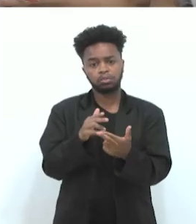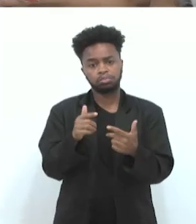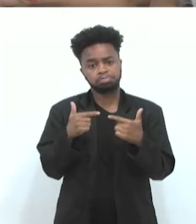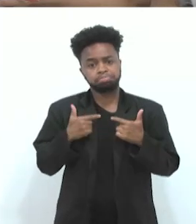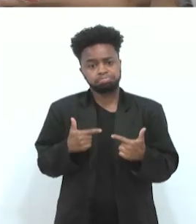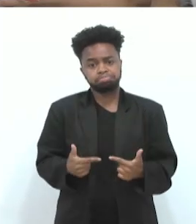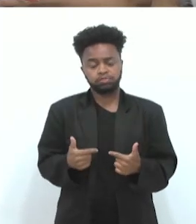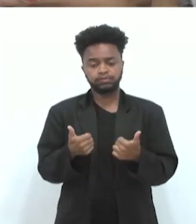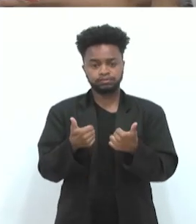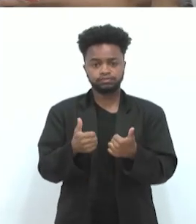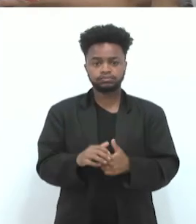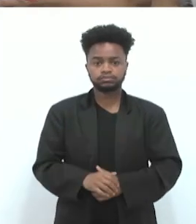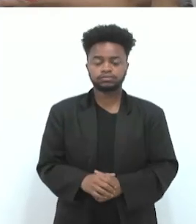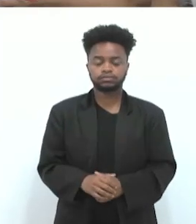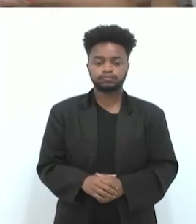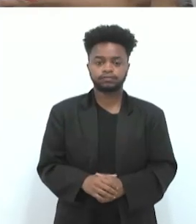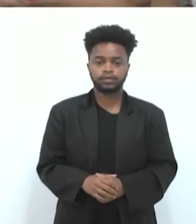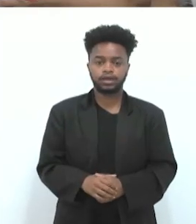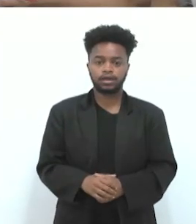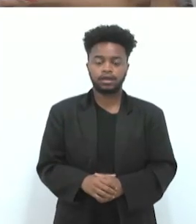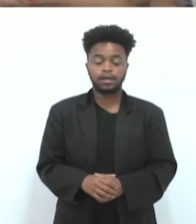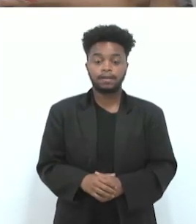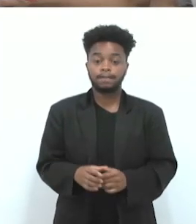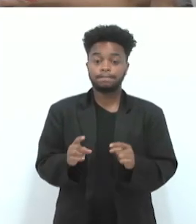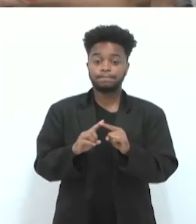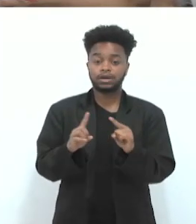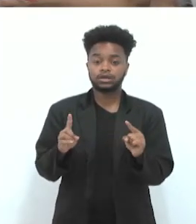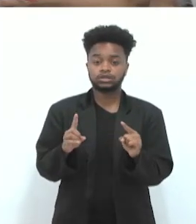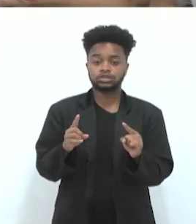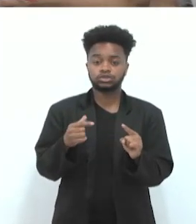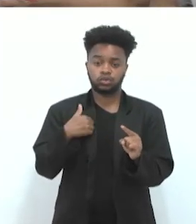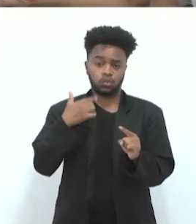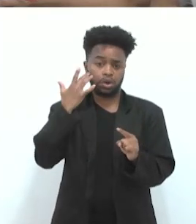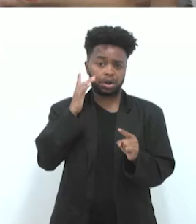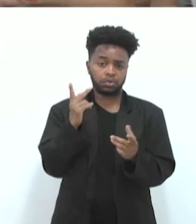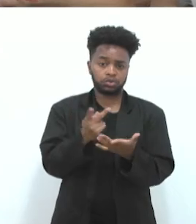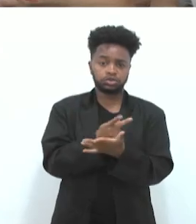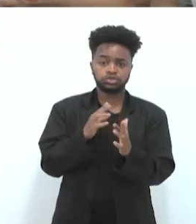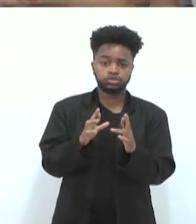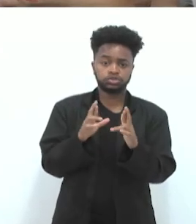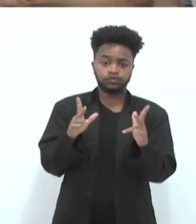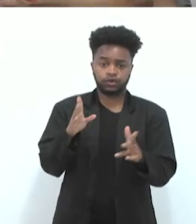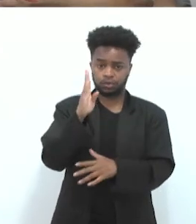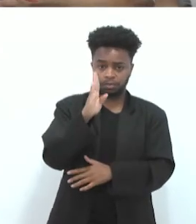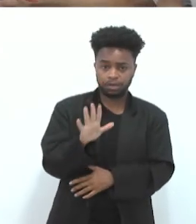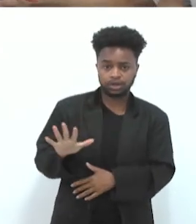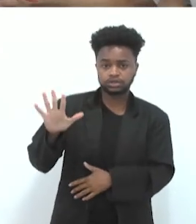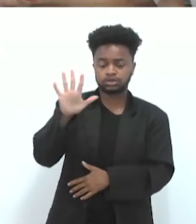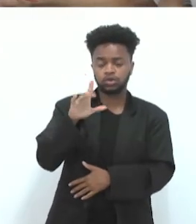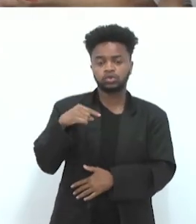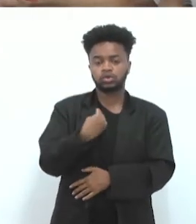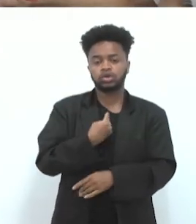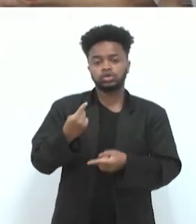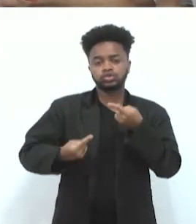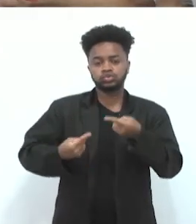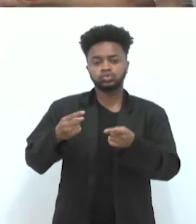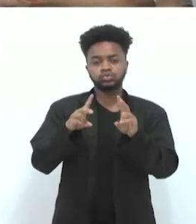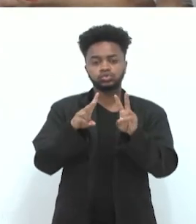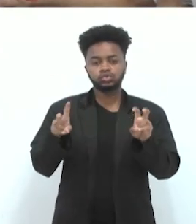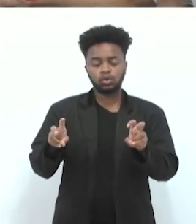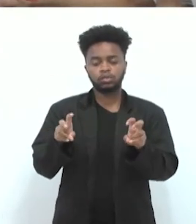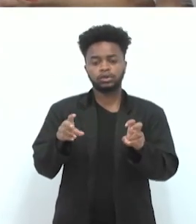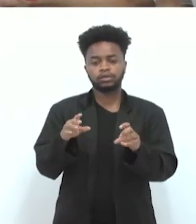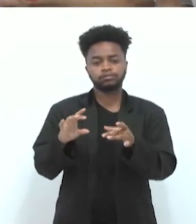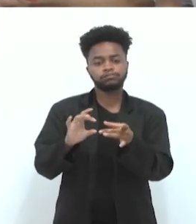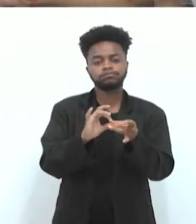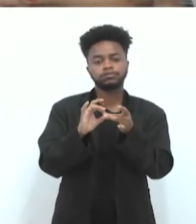espera, até eu diria, diferente do que tem acontecido no Brasil, que a gente está discutindo tanto essa questão de harmonia de poderes, mas o Rio de Janeiro